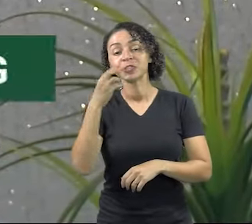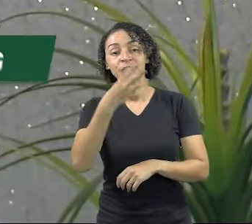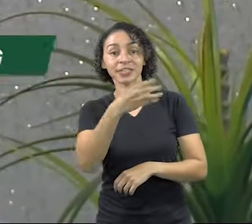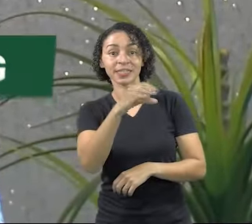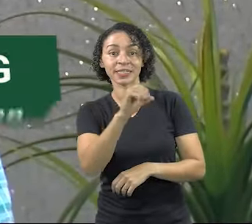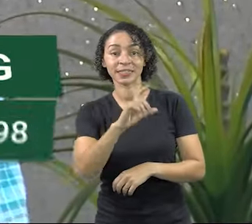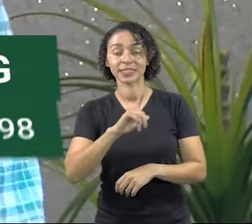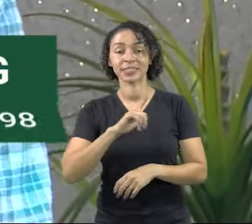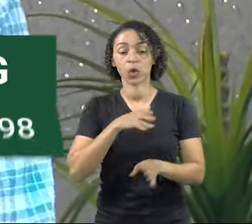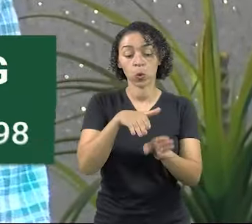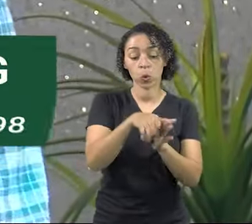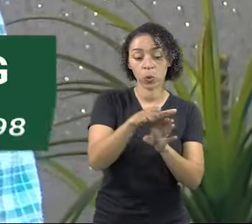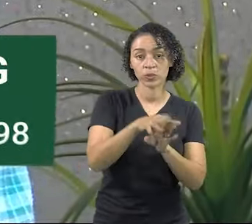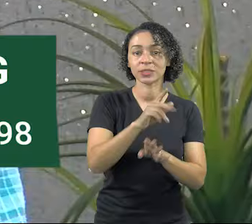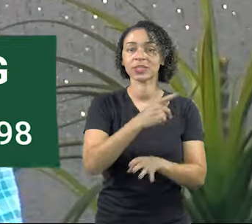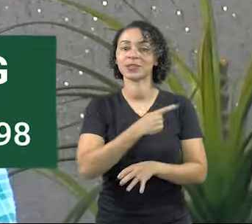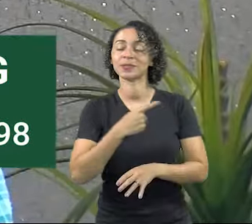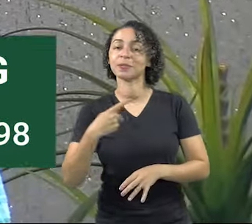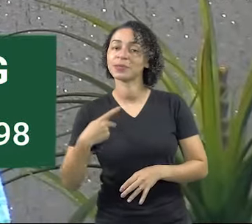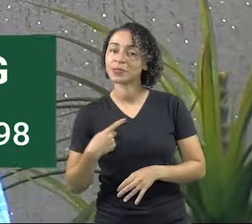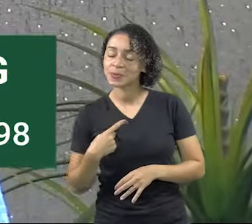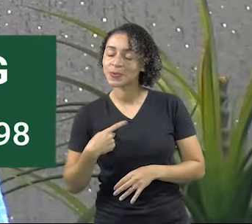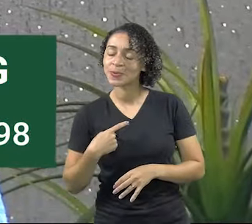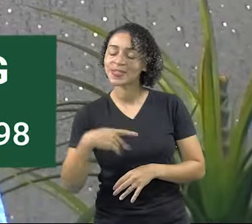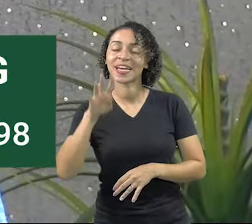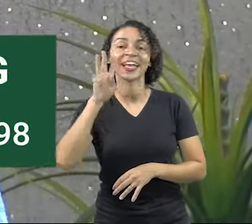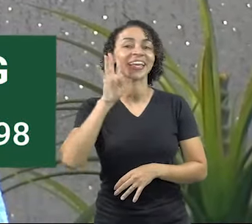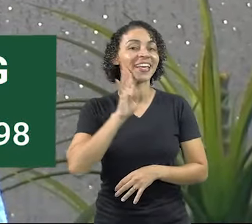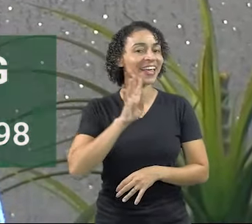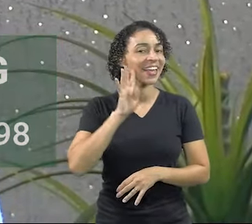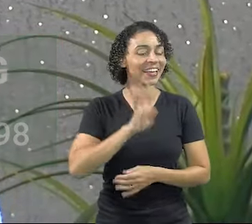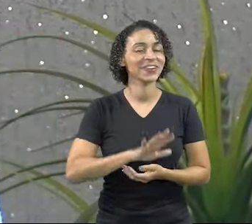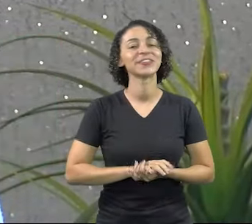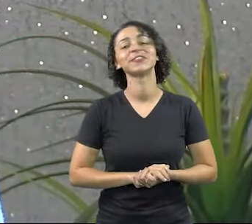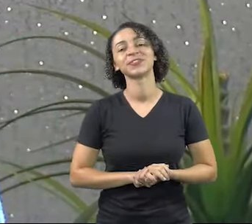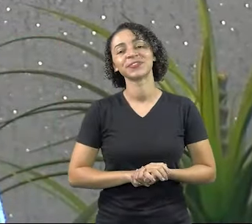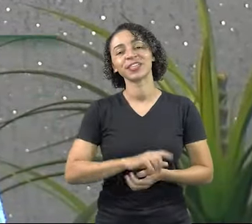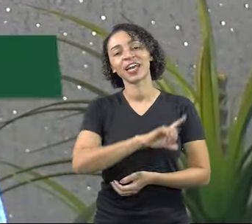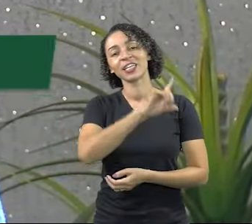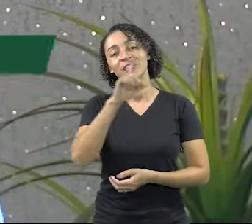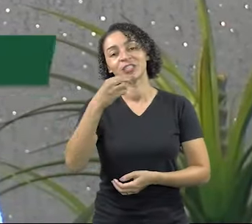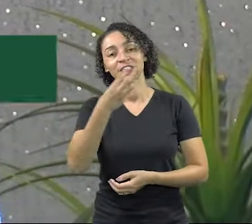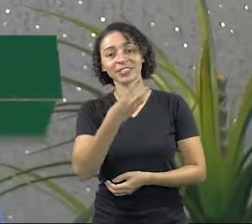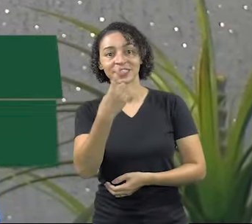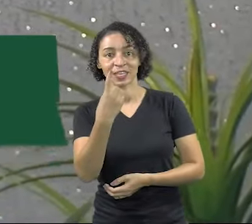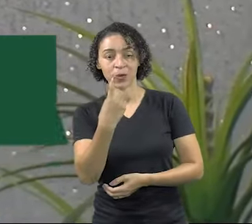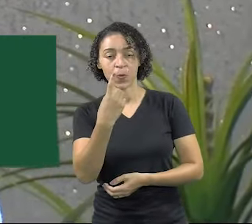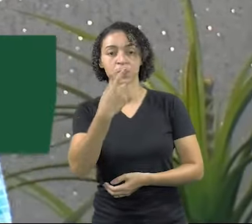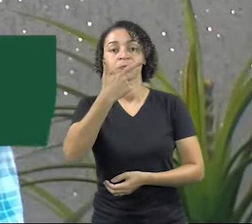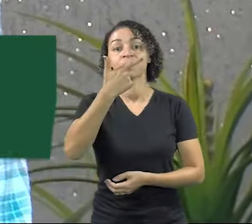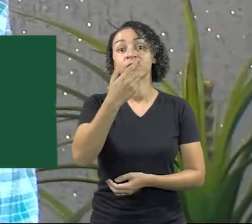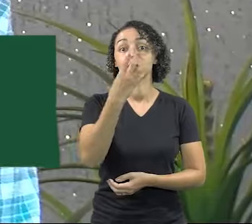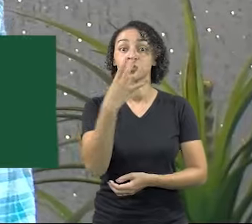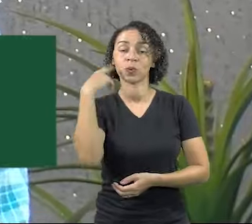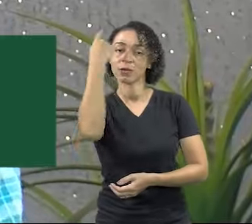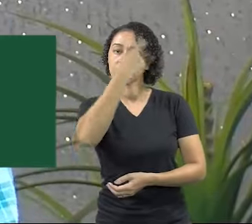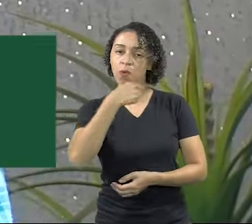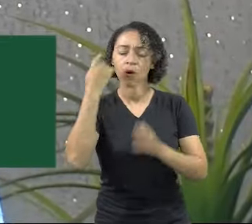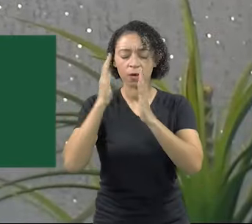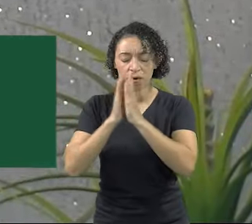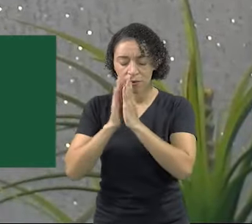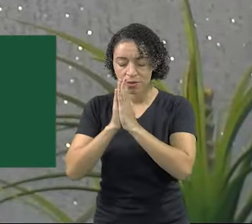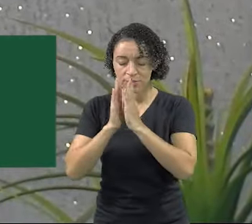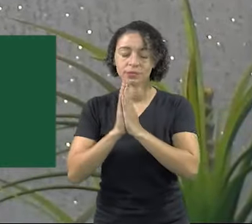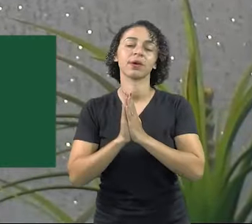30 nós temos o Conselho de Pastores Olha que legal no dia 31 temos